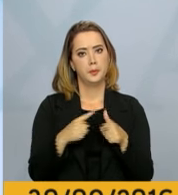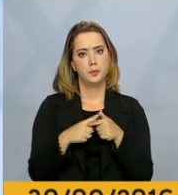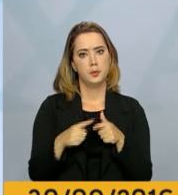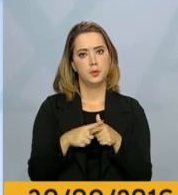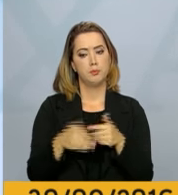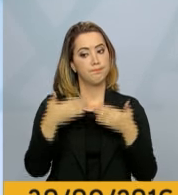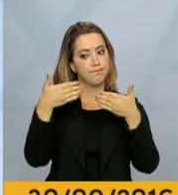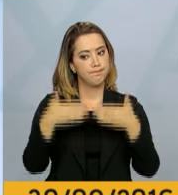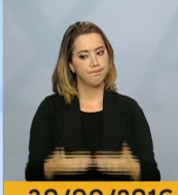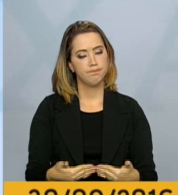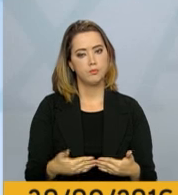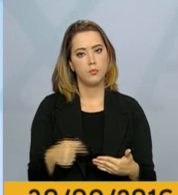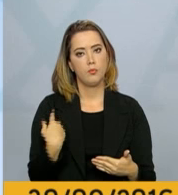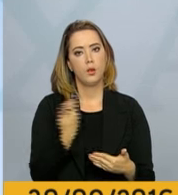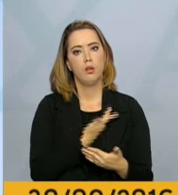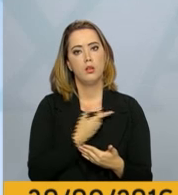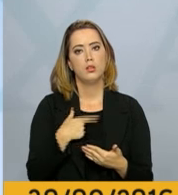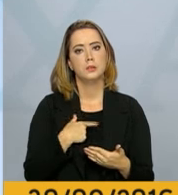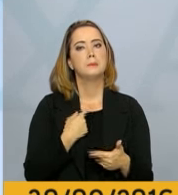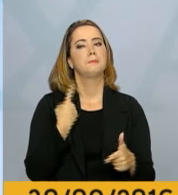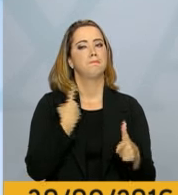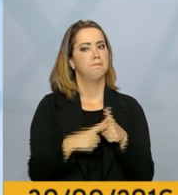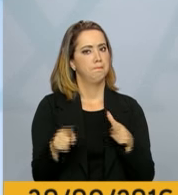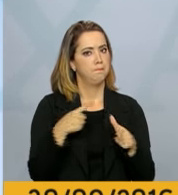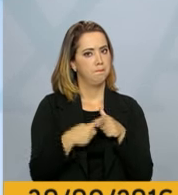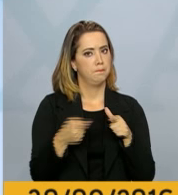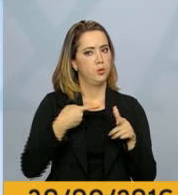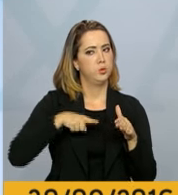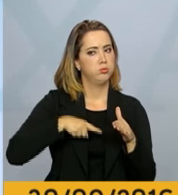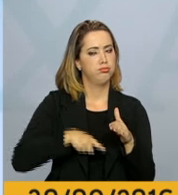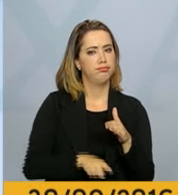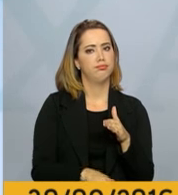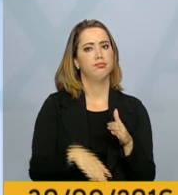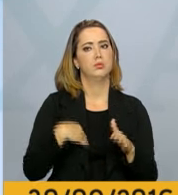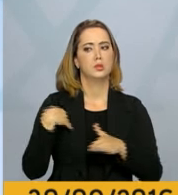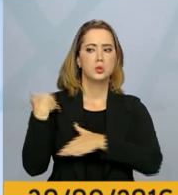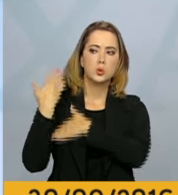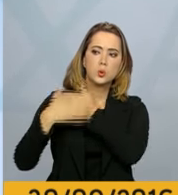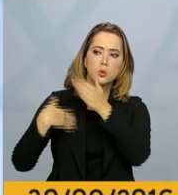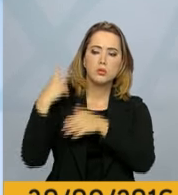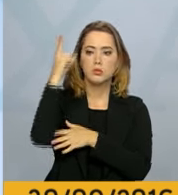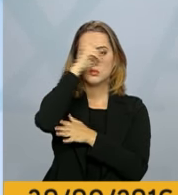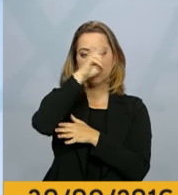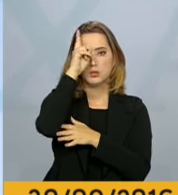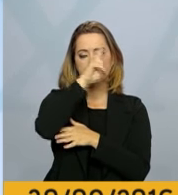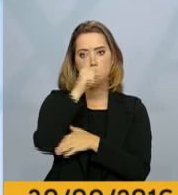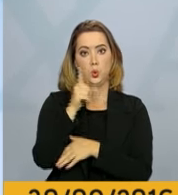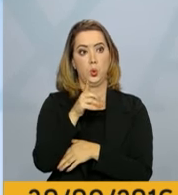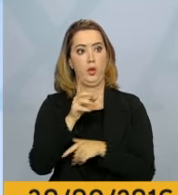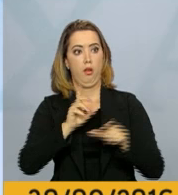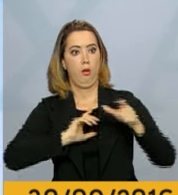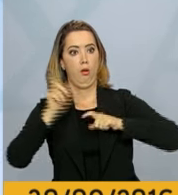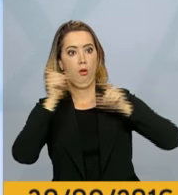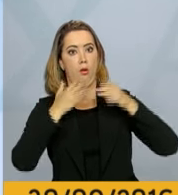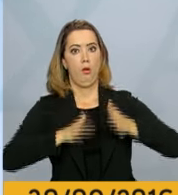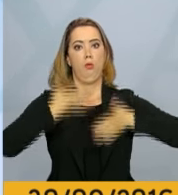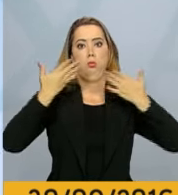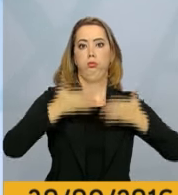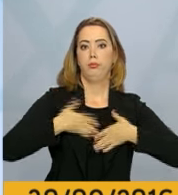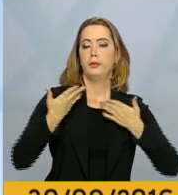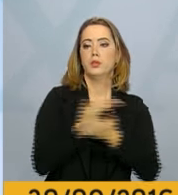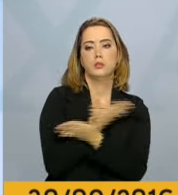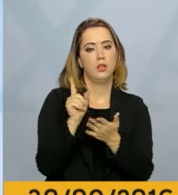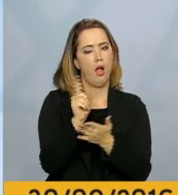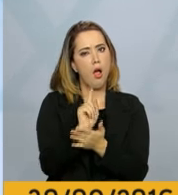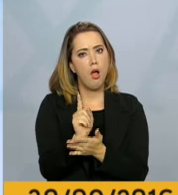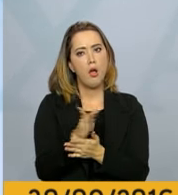é a mais grave de nossa história. Eu não quero assustá-los com isso, eu quero apenas motivá-los para